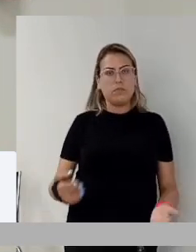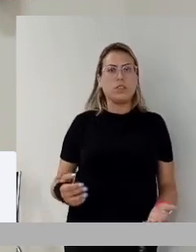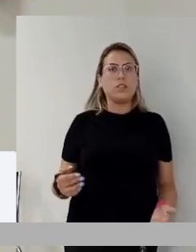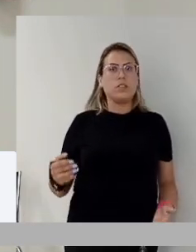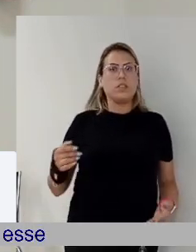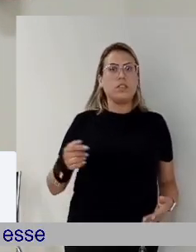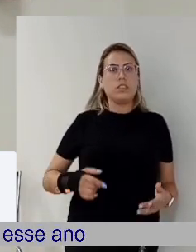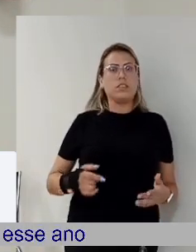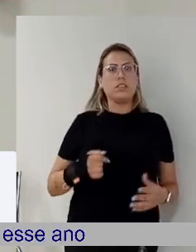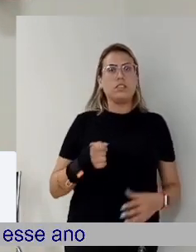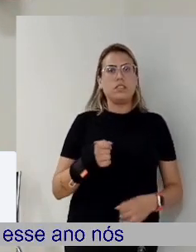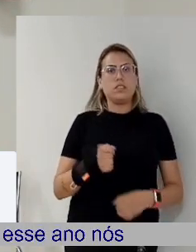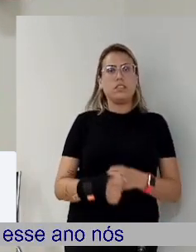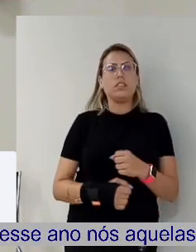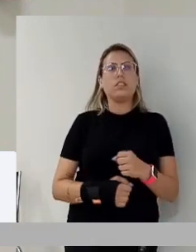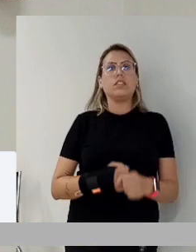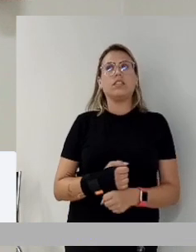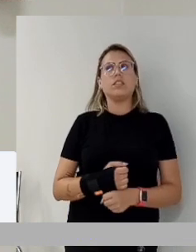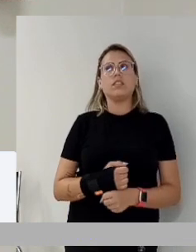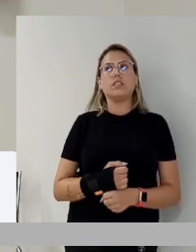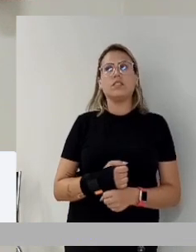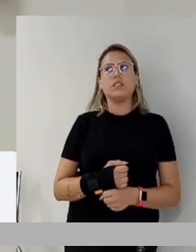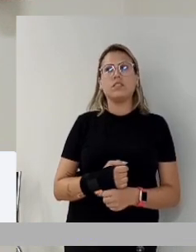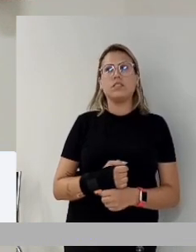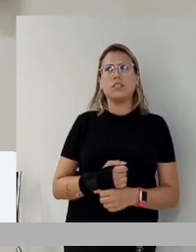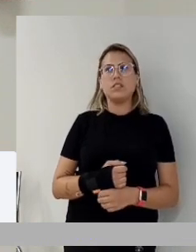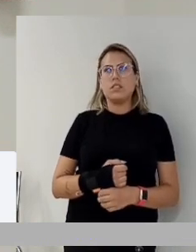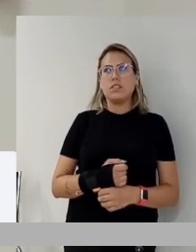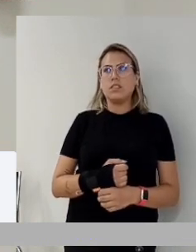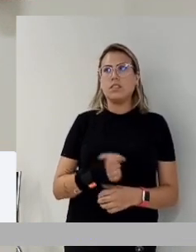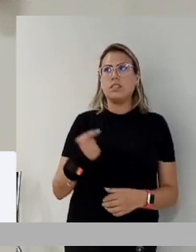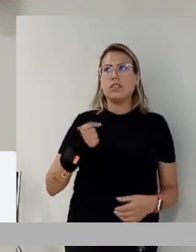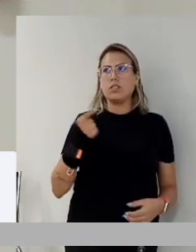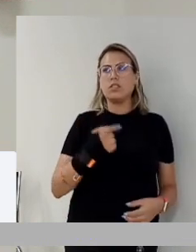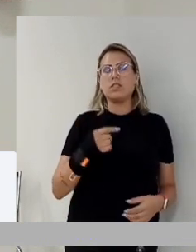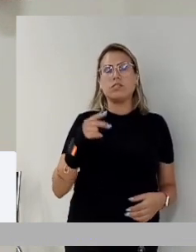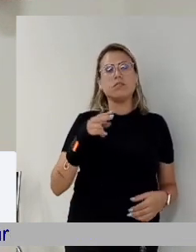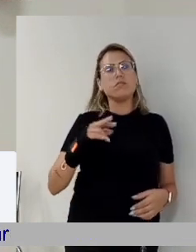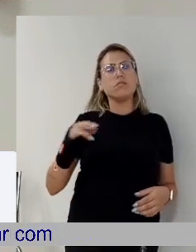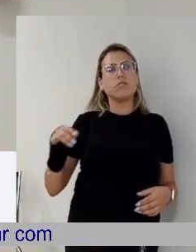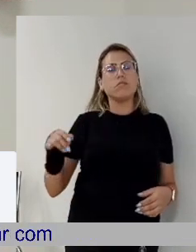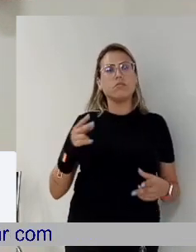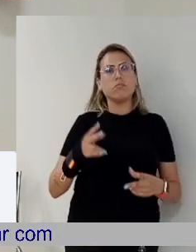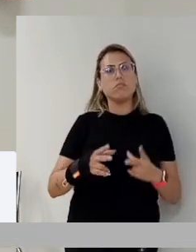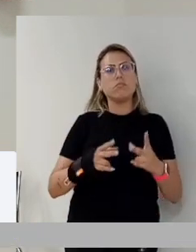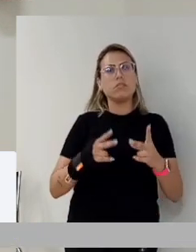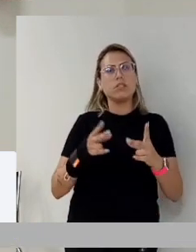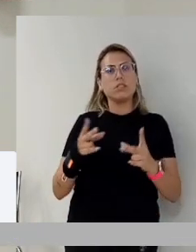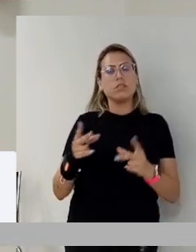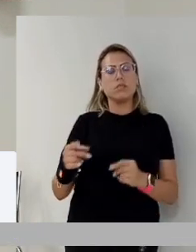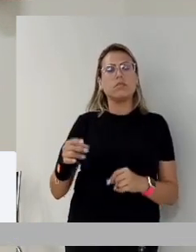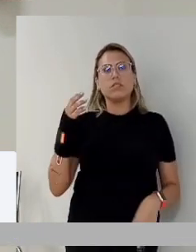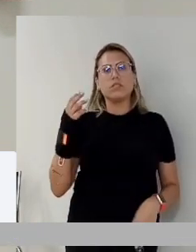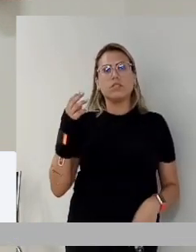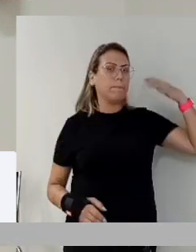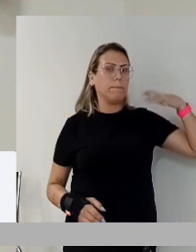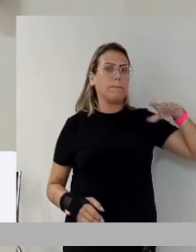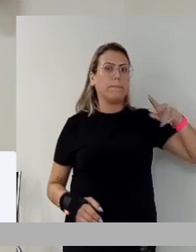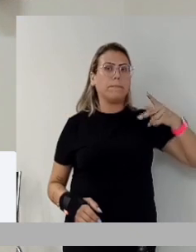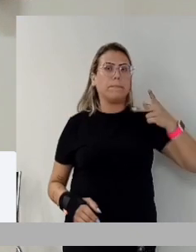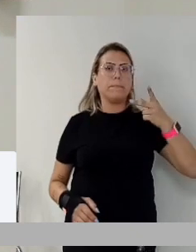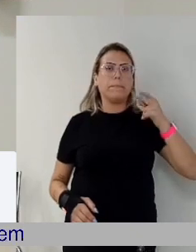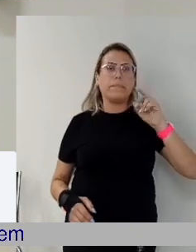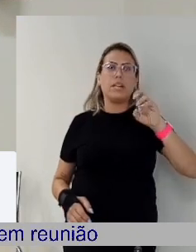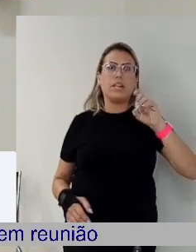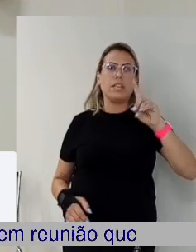esse ano nós aquelas que não pontuaram nós vamos e premiar com ventiladores de até foi uma grande demanda em